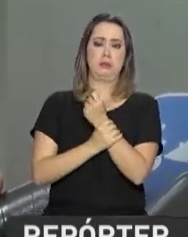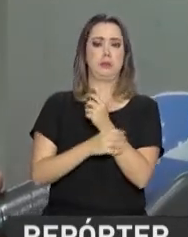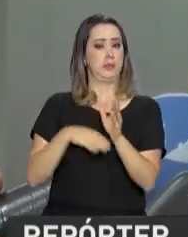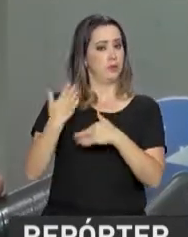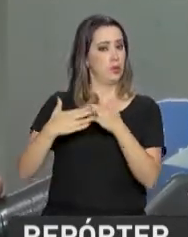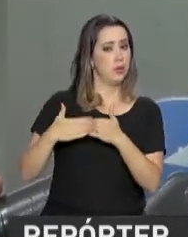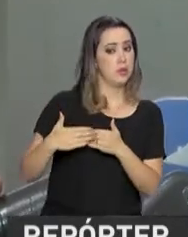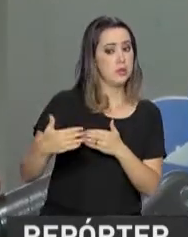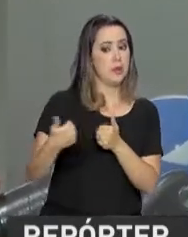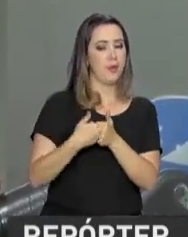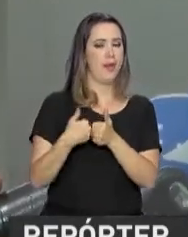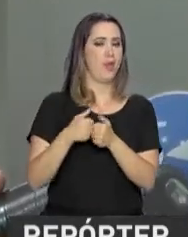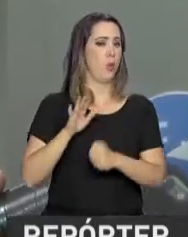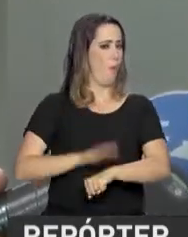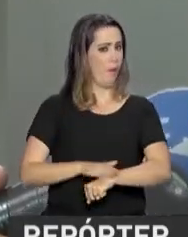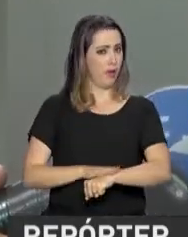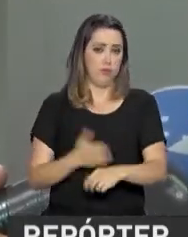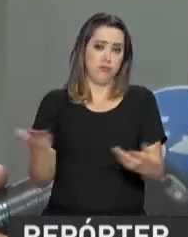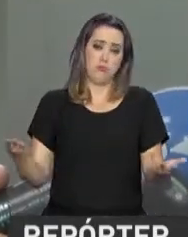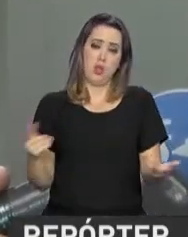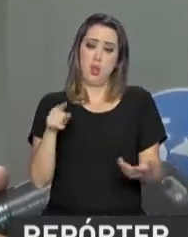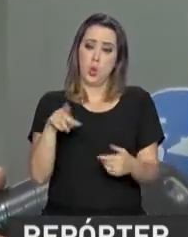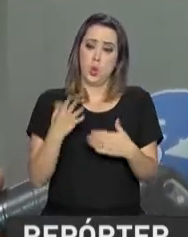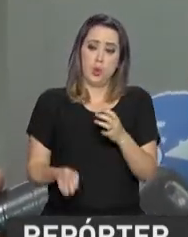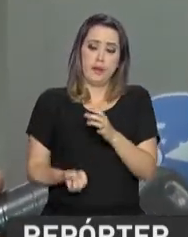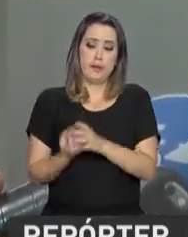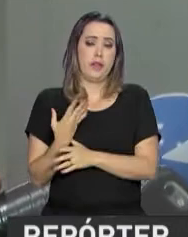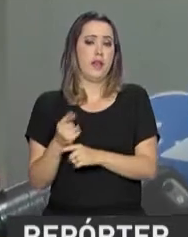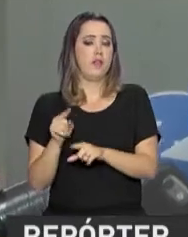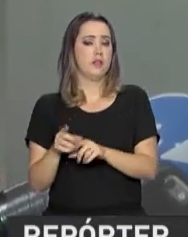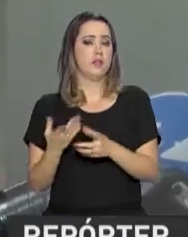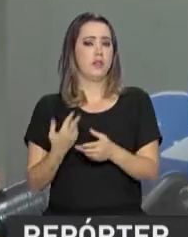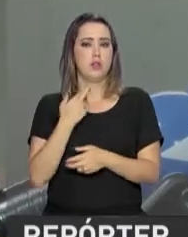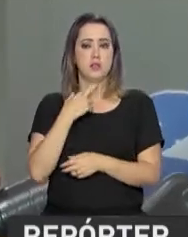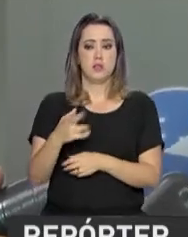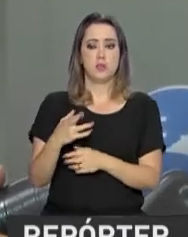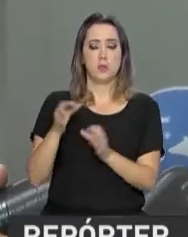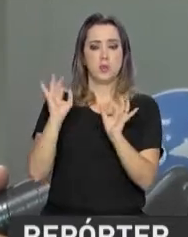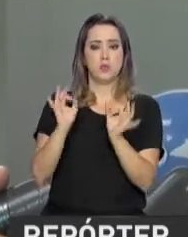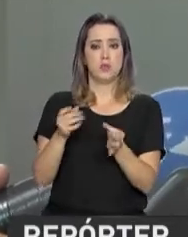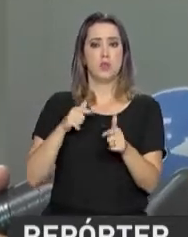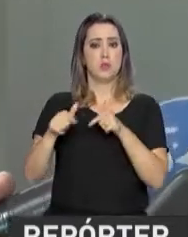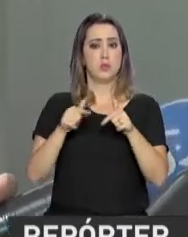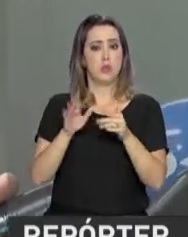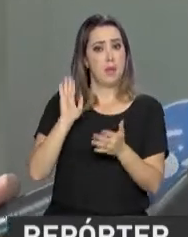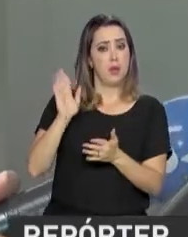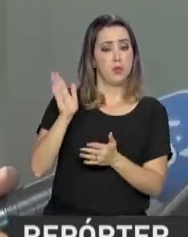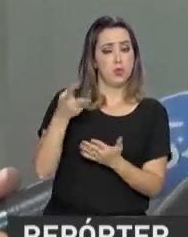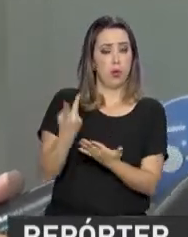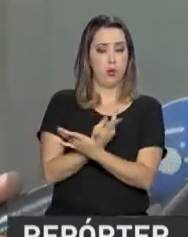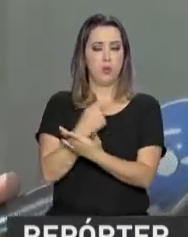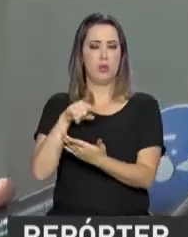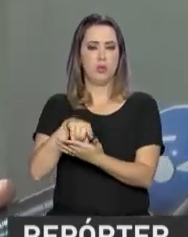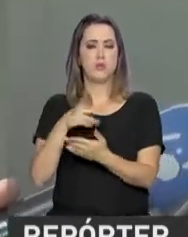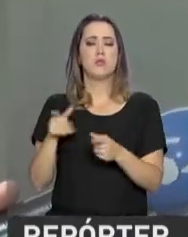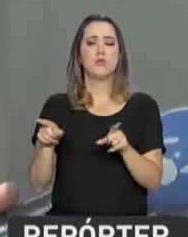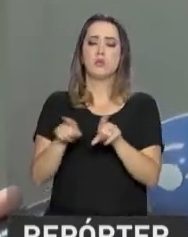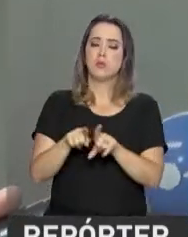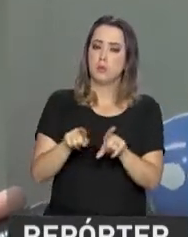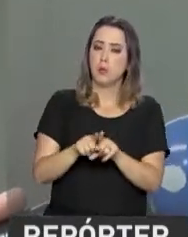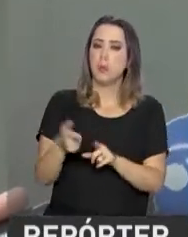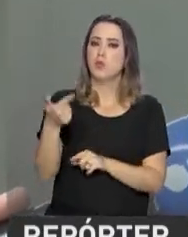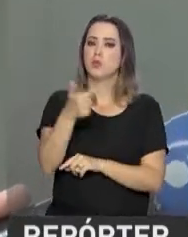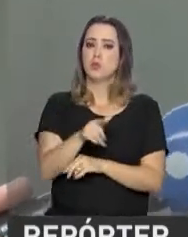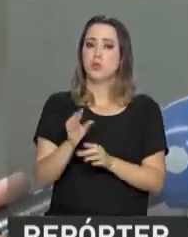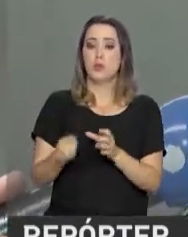proximamente. Quando isso vai acontecer? Quando germinarem o resultado das ações que estão sendo feitas, inclusive refundando praticamente